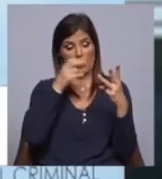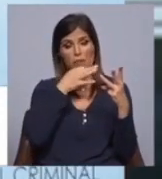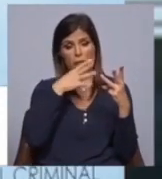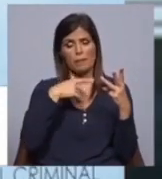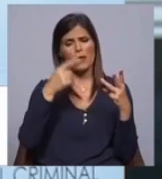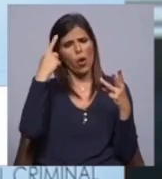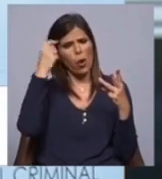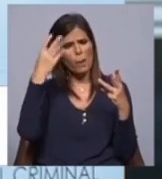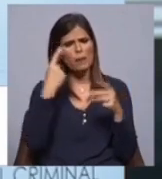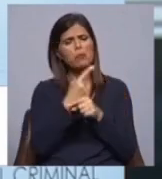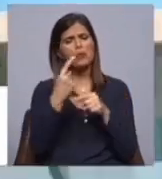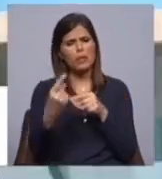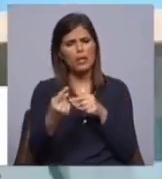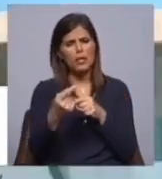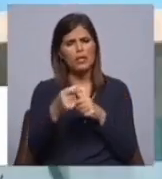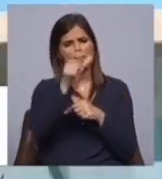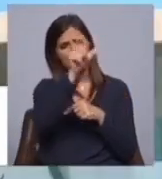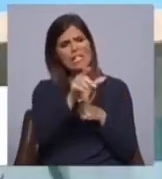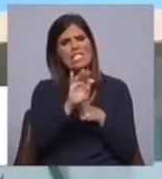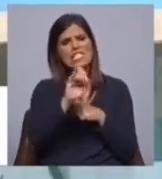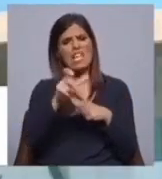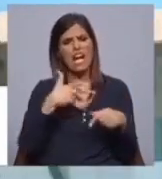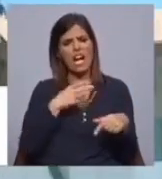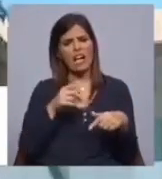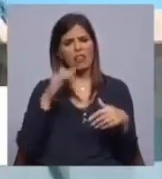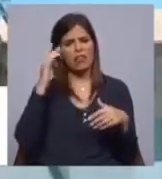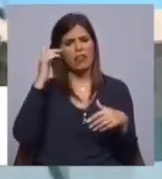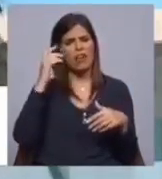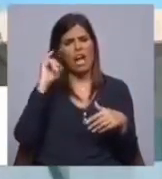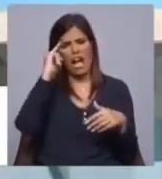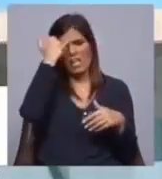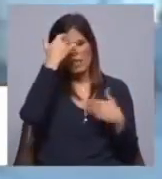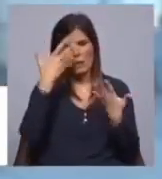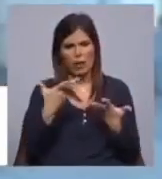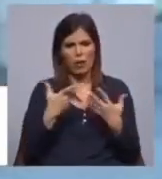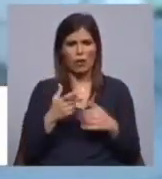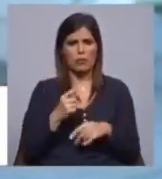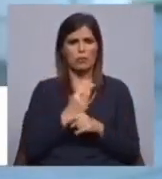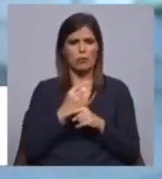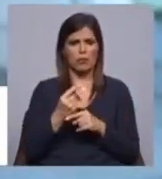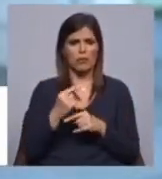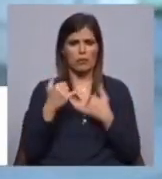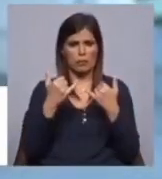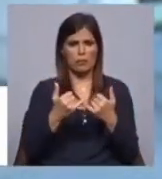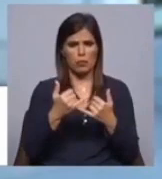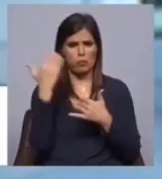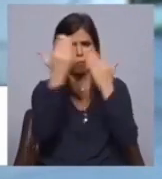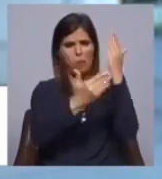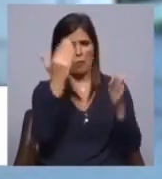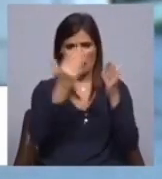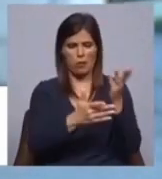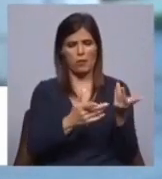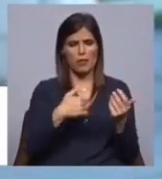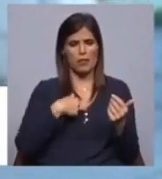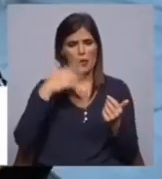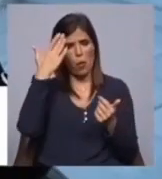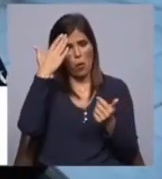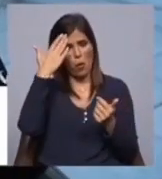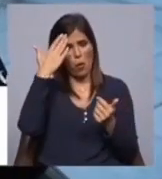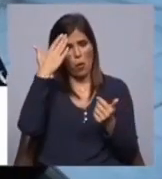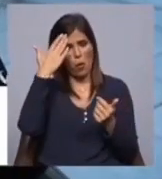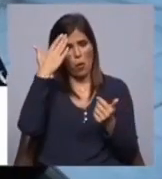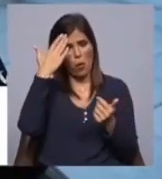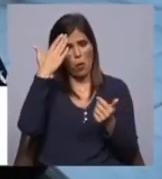porquê do ex-banqueiro estar então, agora porquê a apresentar é que sinais de Alzheimer. Depois de tanta tareia e pancadaria, eu acho que estava pior que